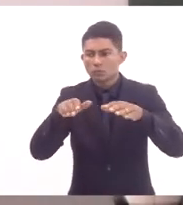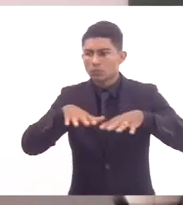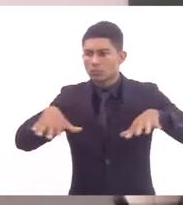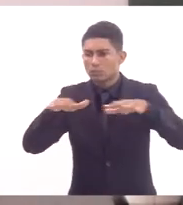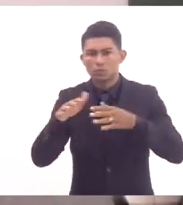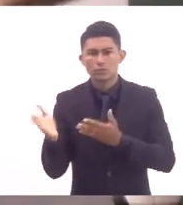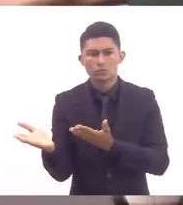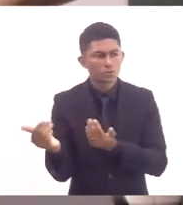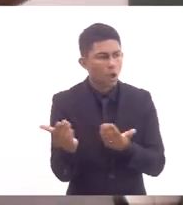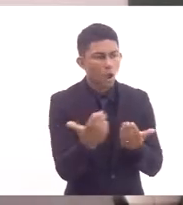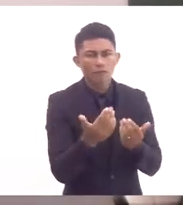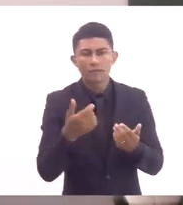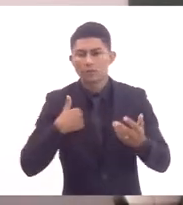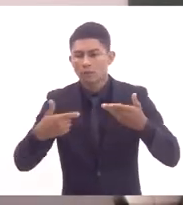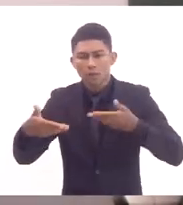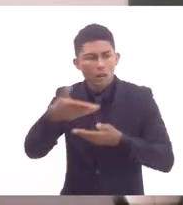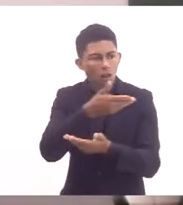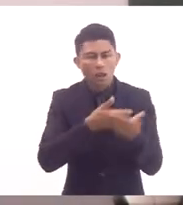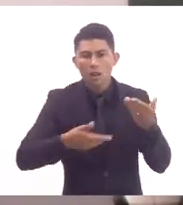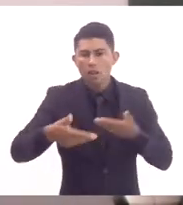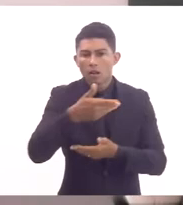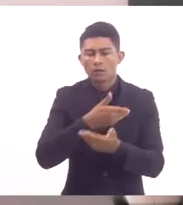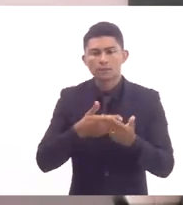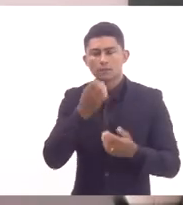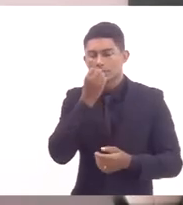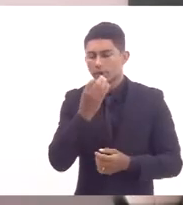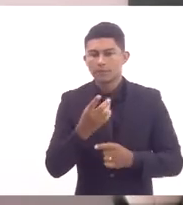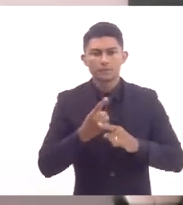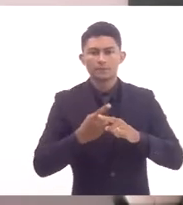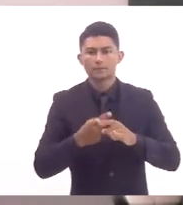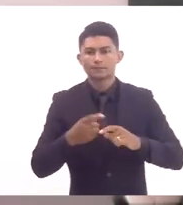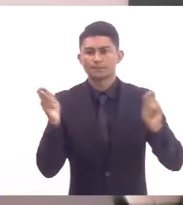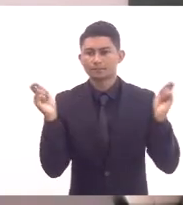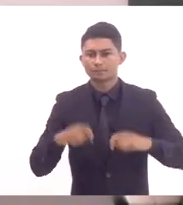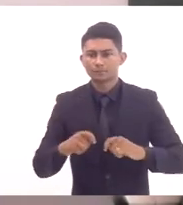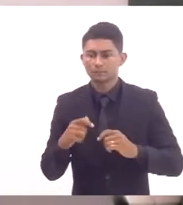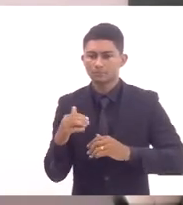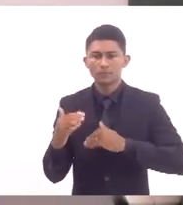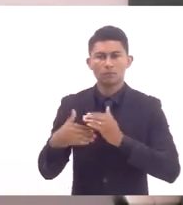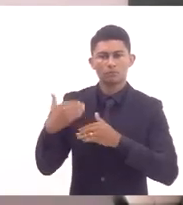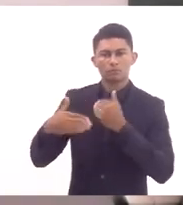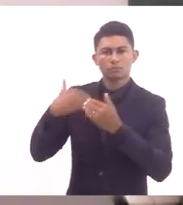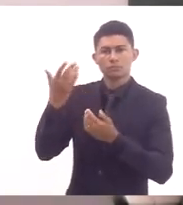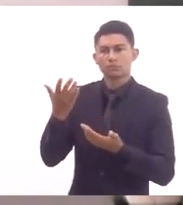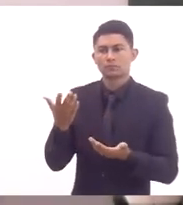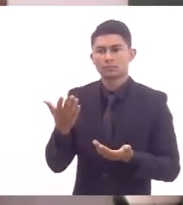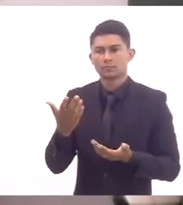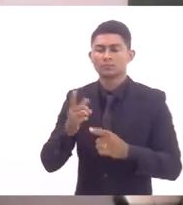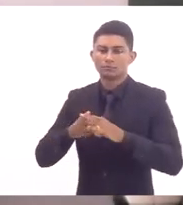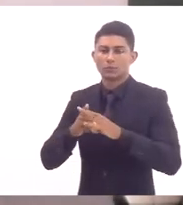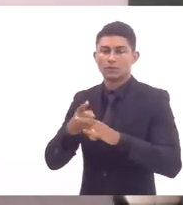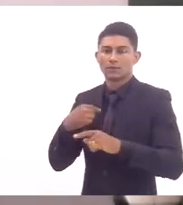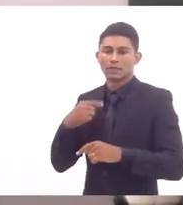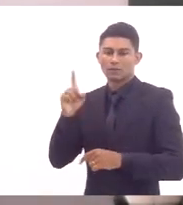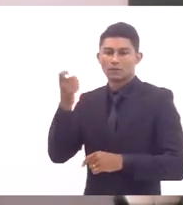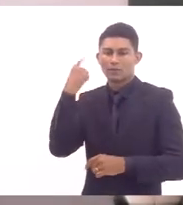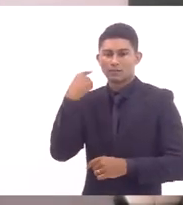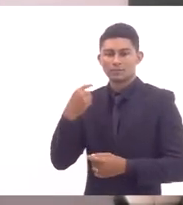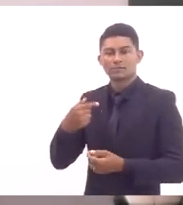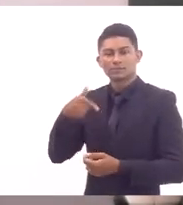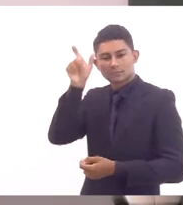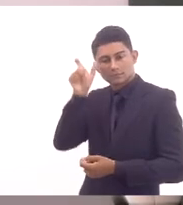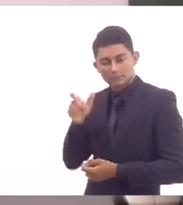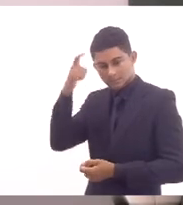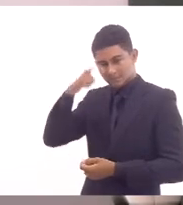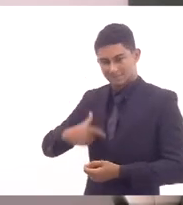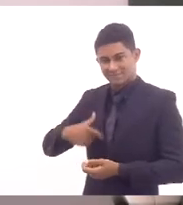que me traz uma possibilidade de estar construindo uma história diferente o site da Secretaria de Saúde vai aparecer outro lugar bom